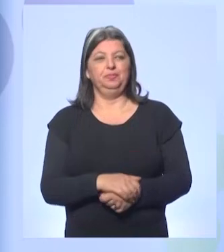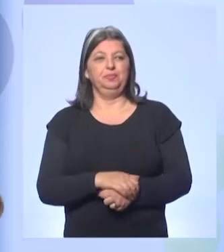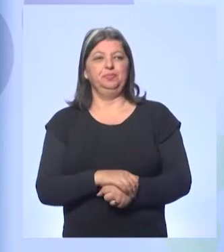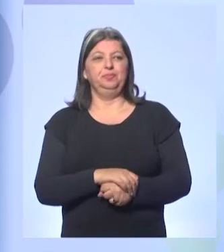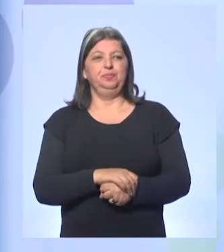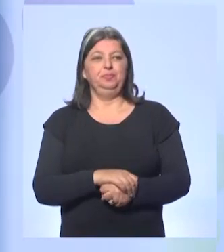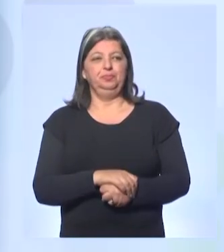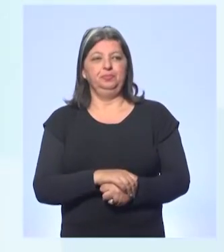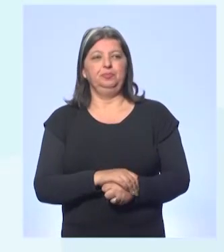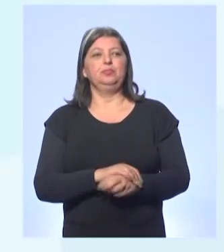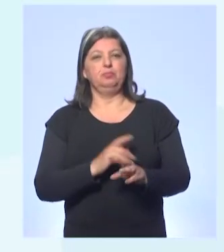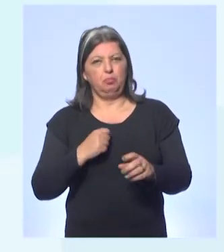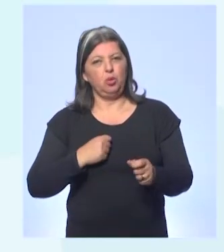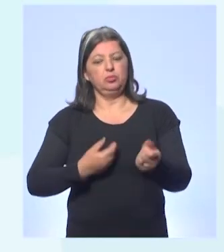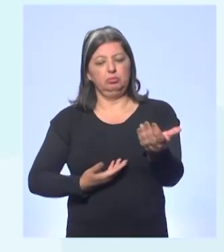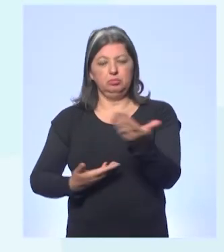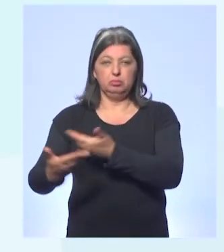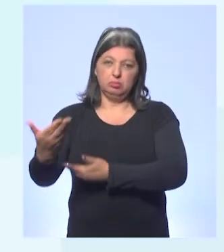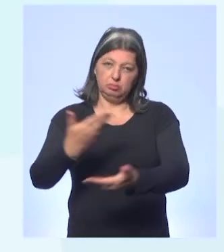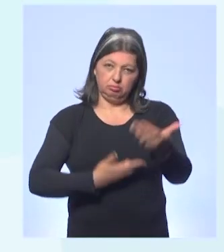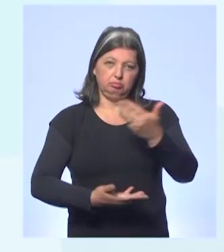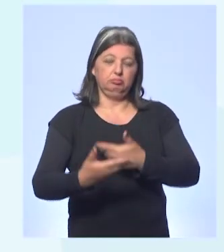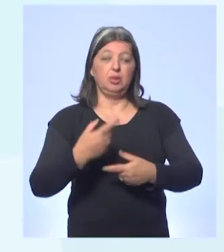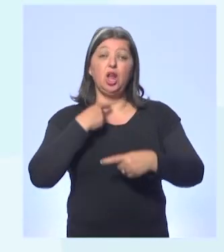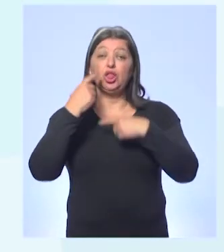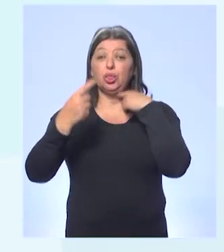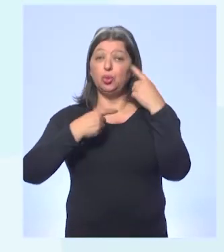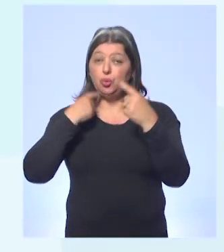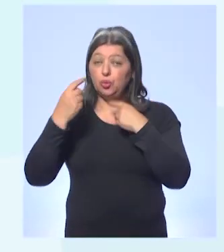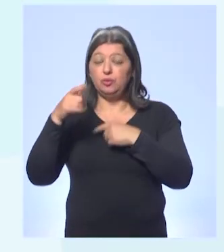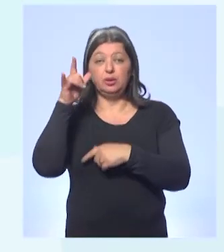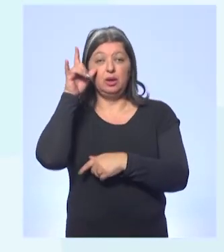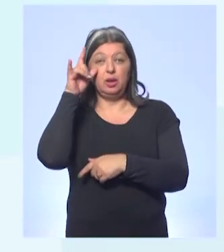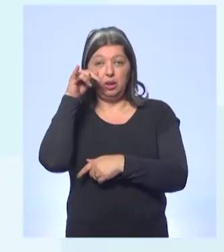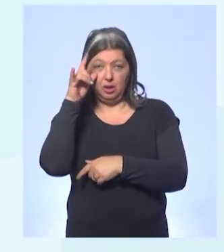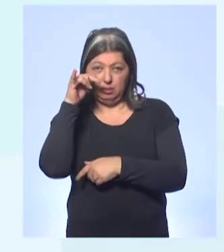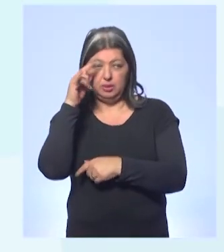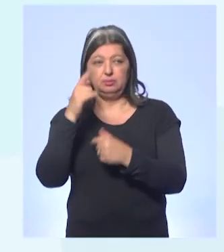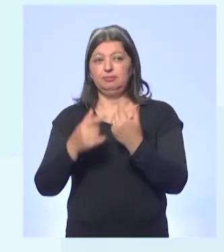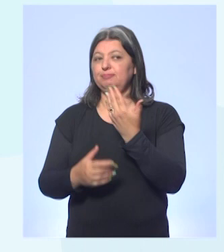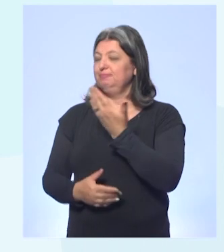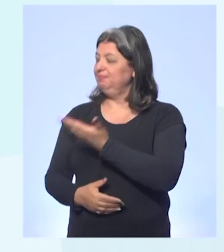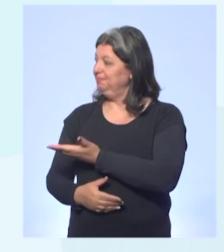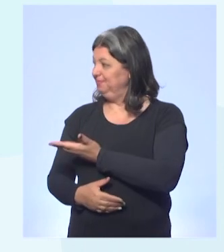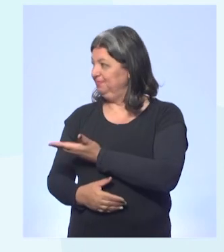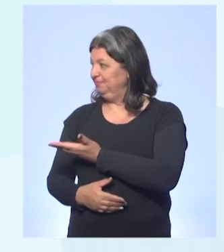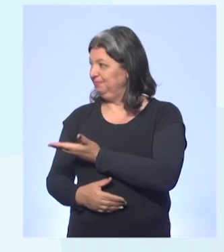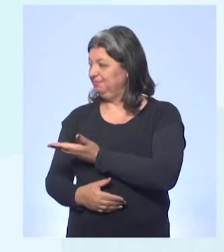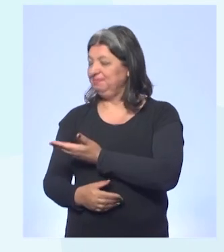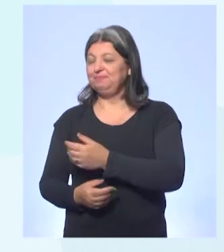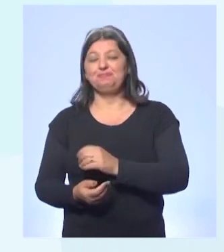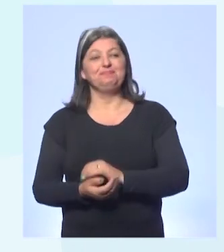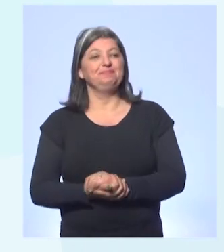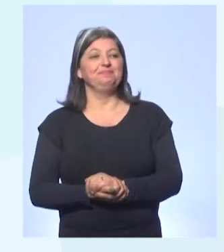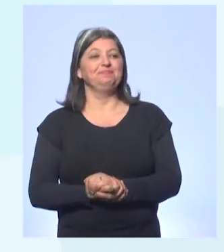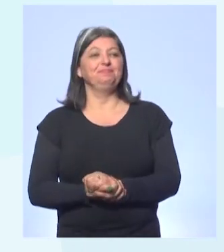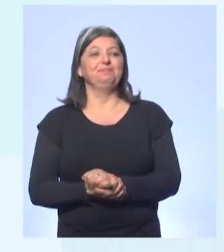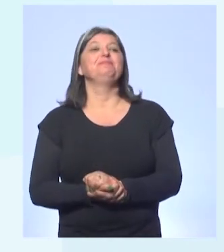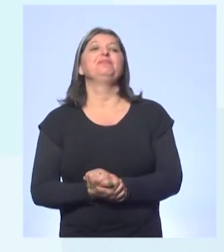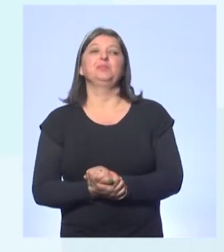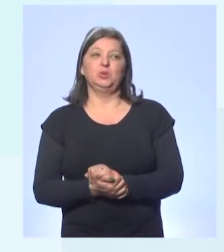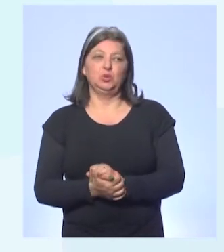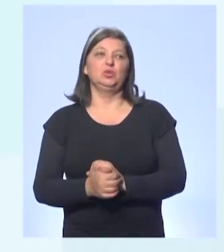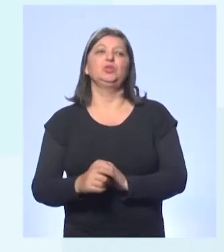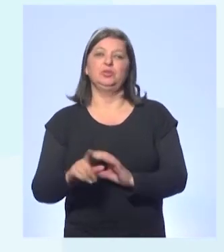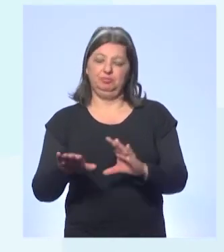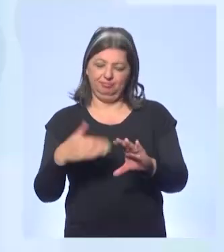aí compartilhar conosco, mandar as suas dúvidas para o nosso Instagram, Língua Portuguesa, CMSP_EM, falar com a gente. A gente